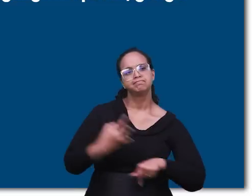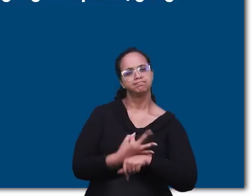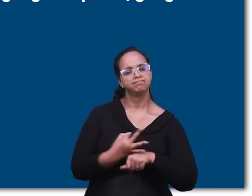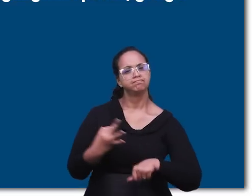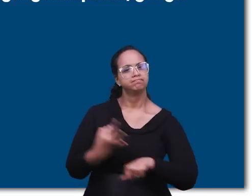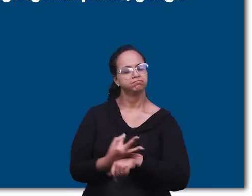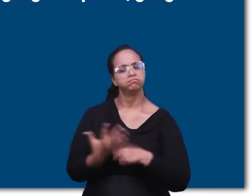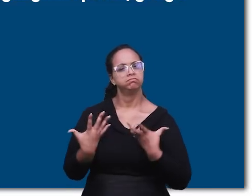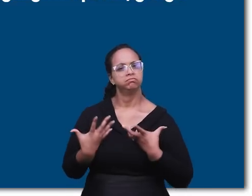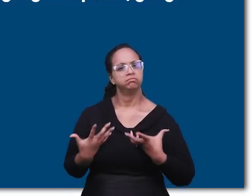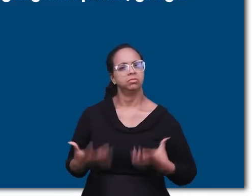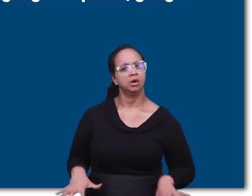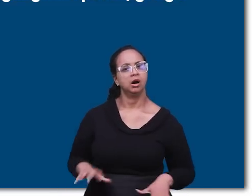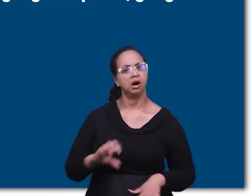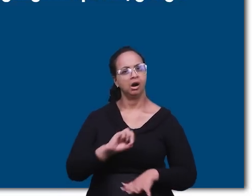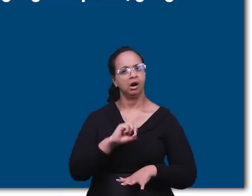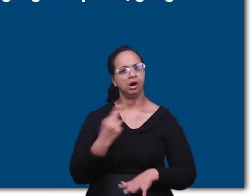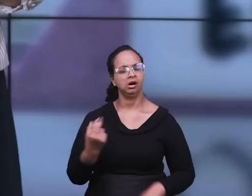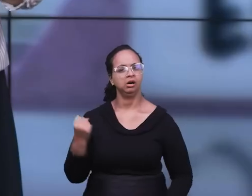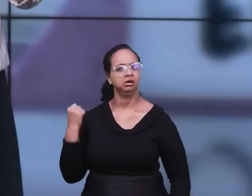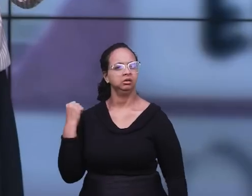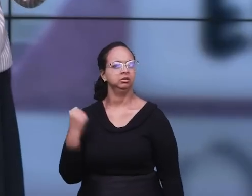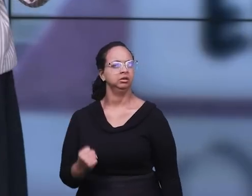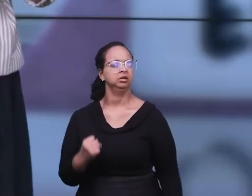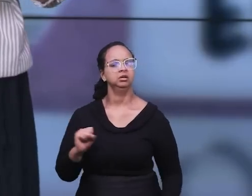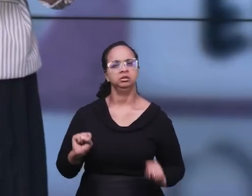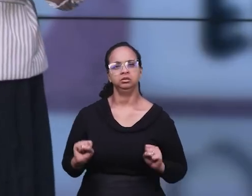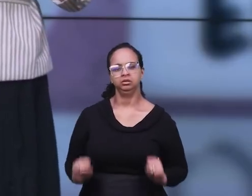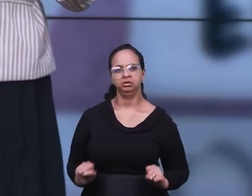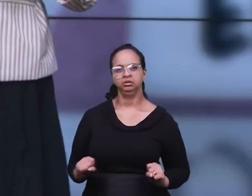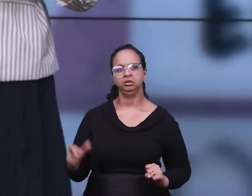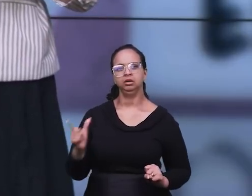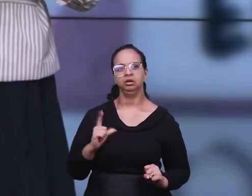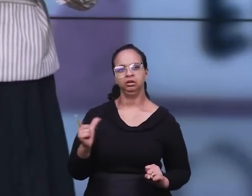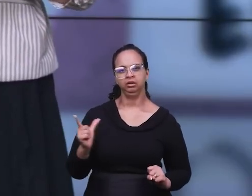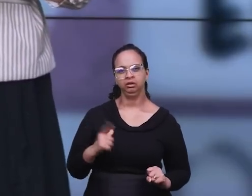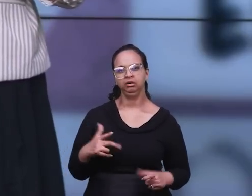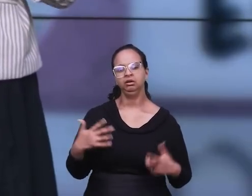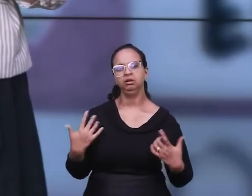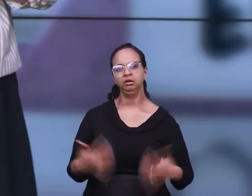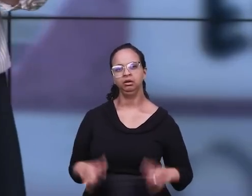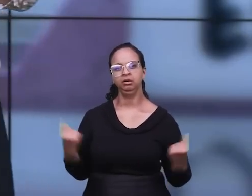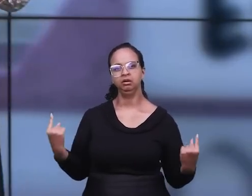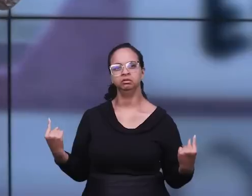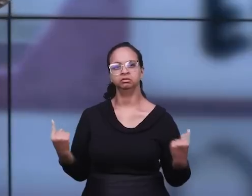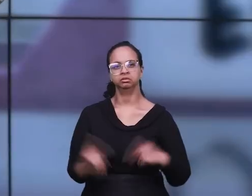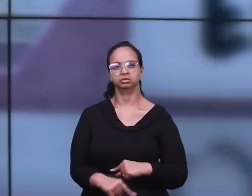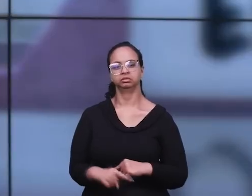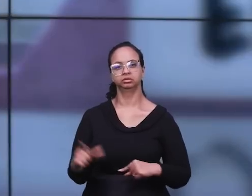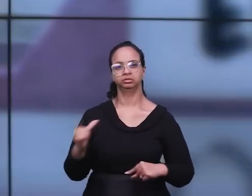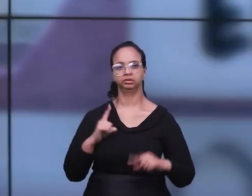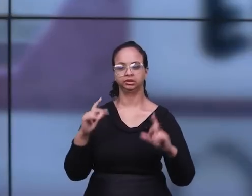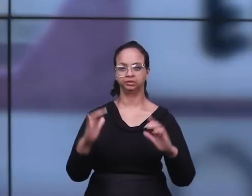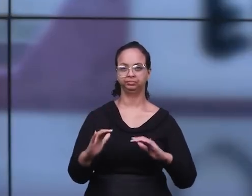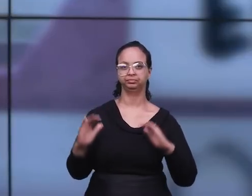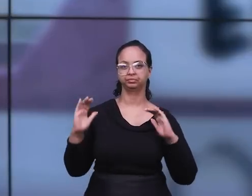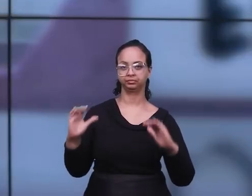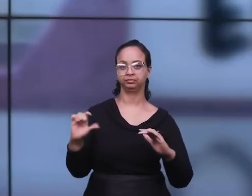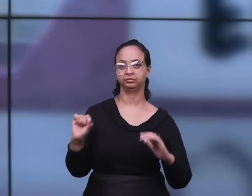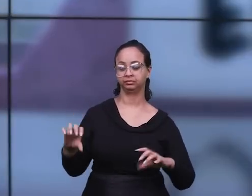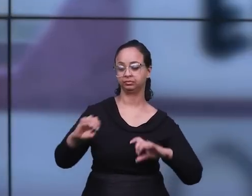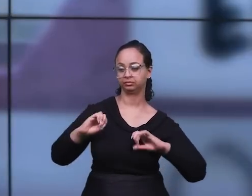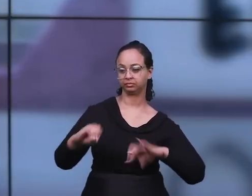para impedir ou até para matar. Neste tempo, temos visto grande oposição contra a autoridade